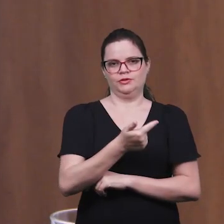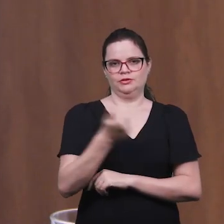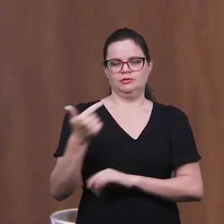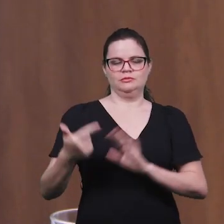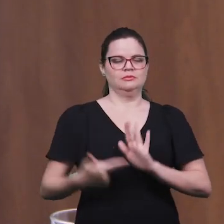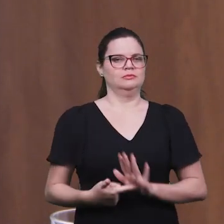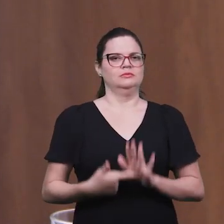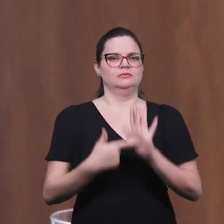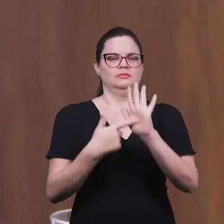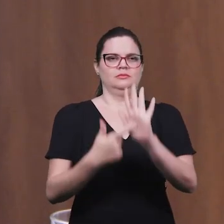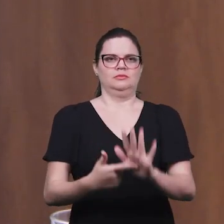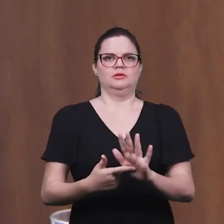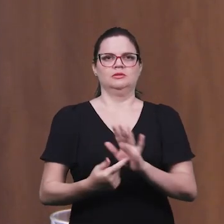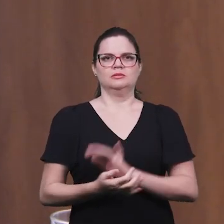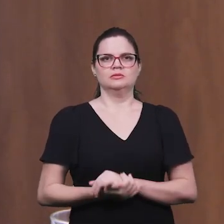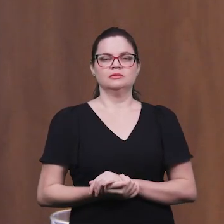revela